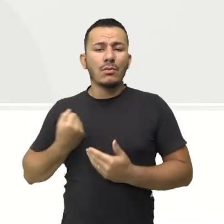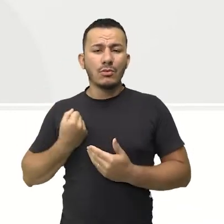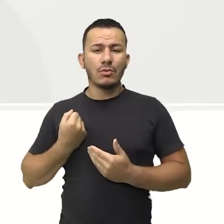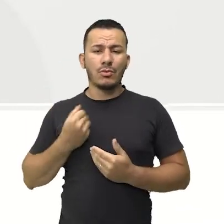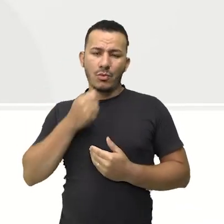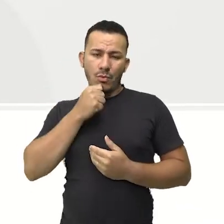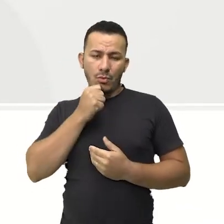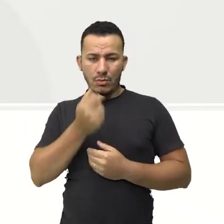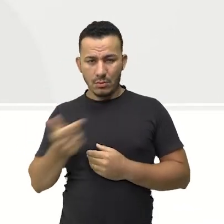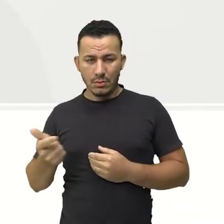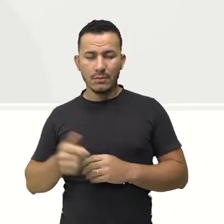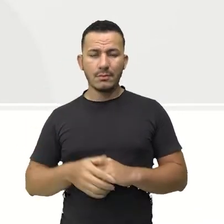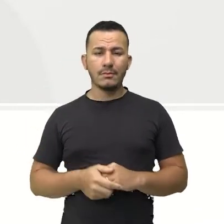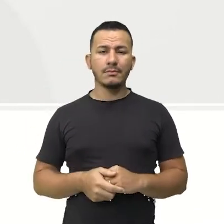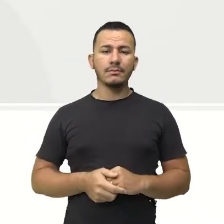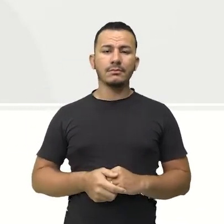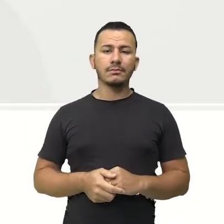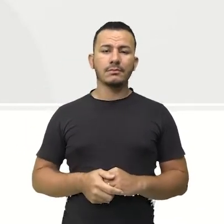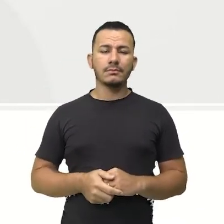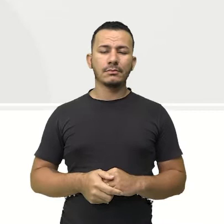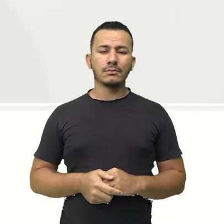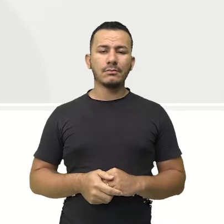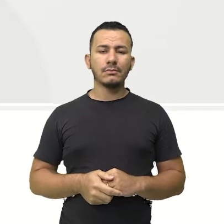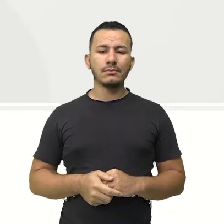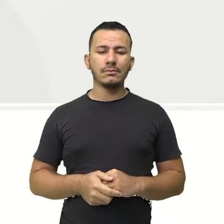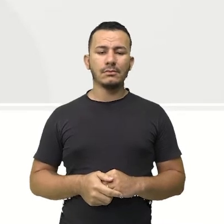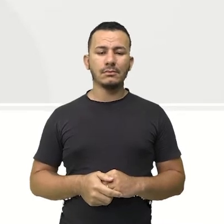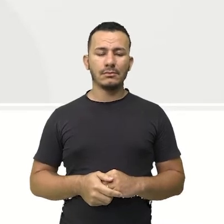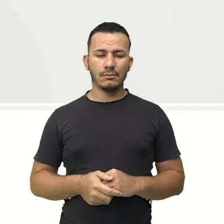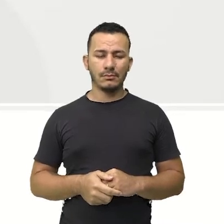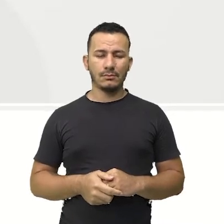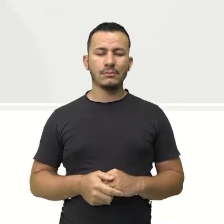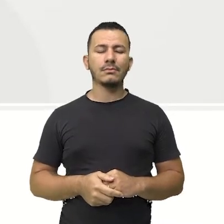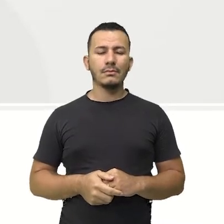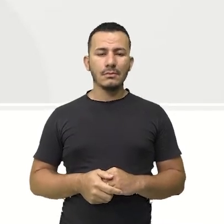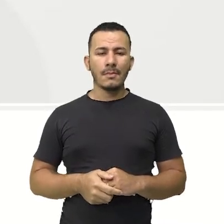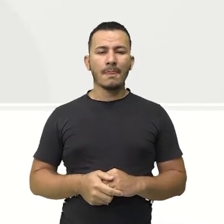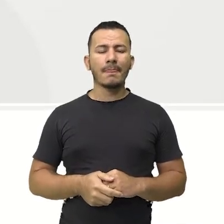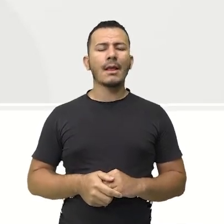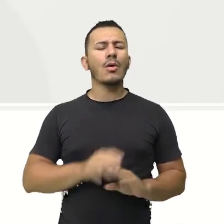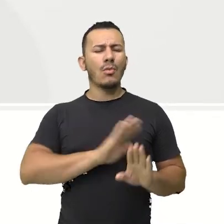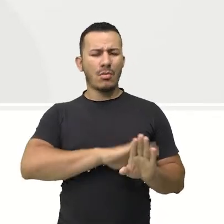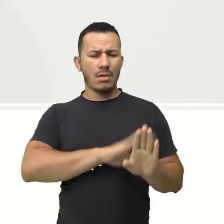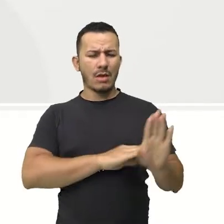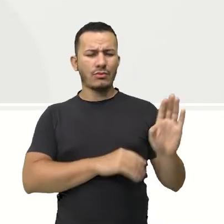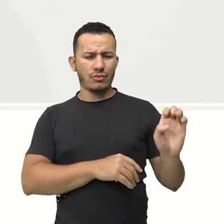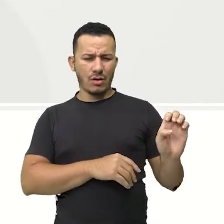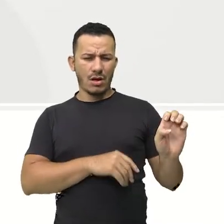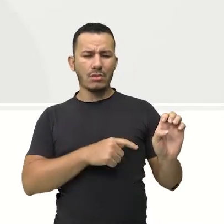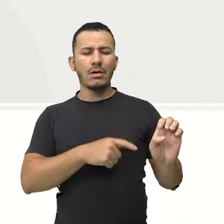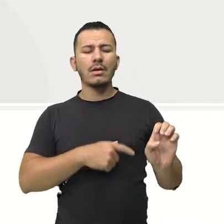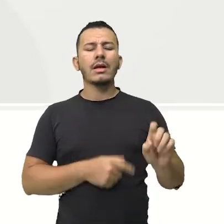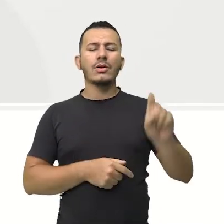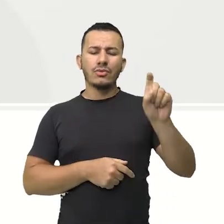x. Agora vejam só, o que eu tenho do lado esquerdo da balança, eu vou escrever aqui, eu tenho um x mais um x mais um